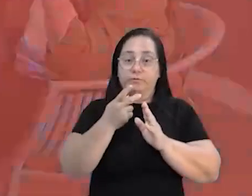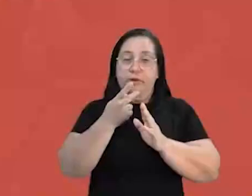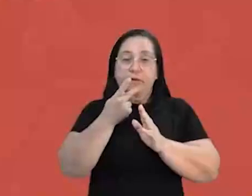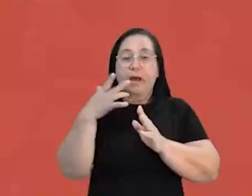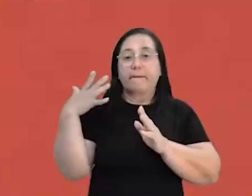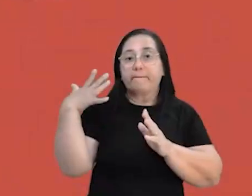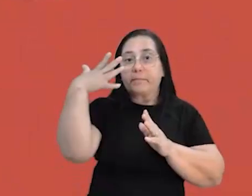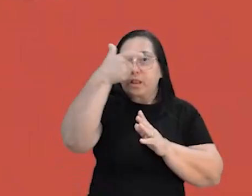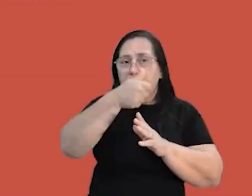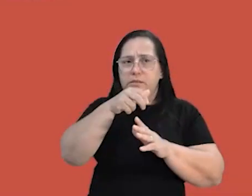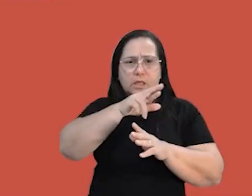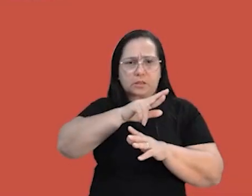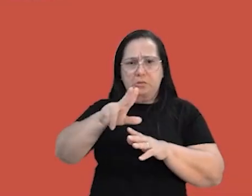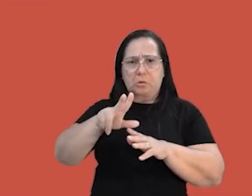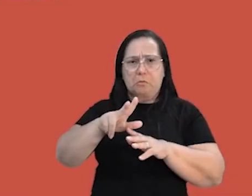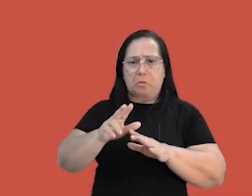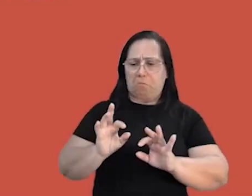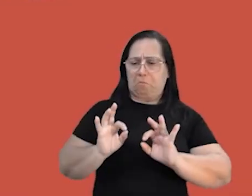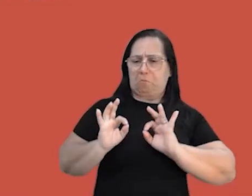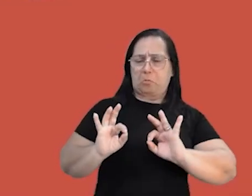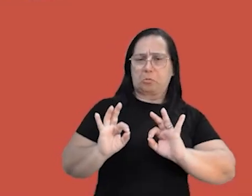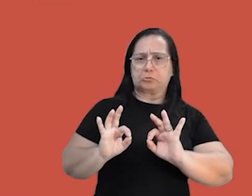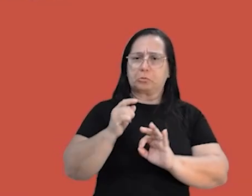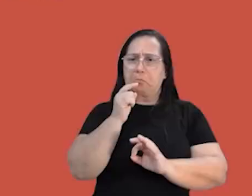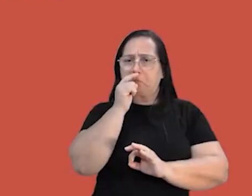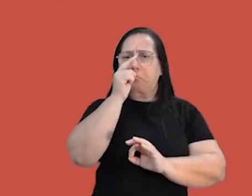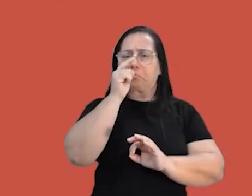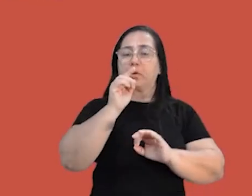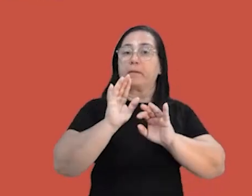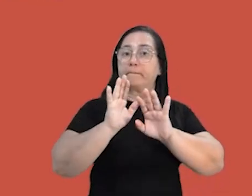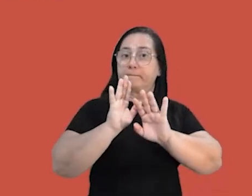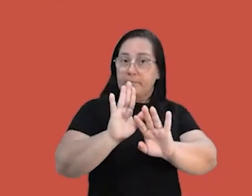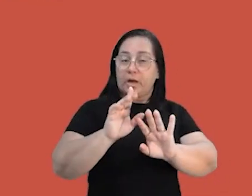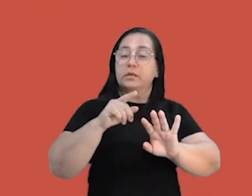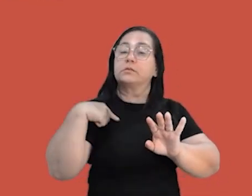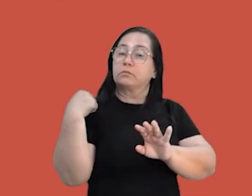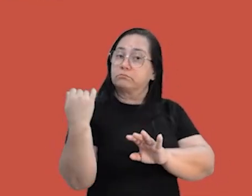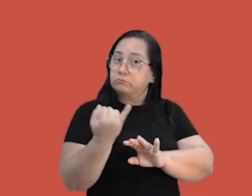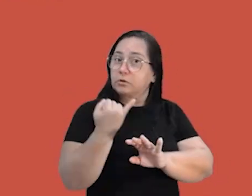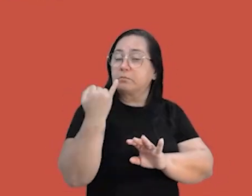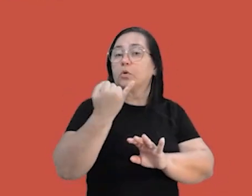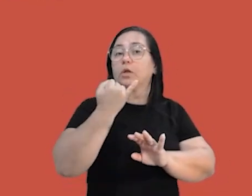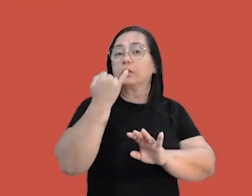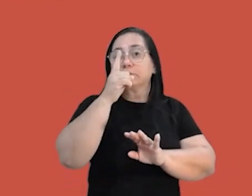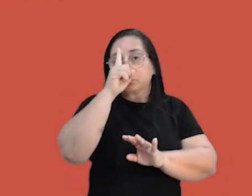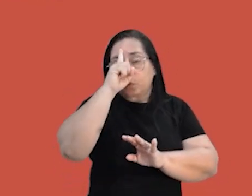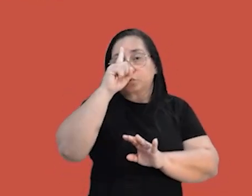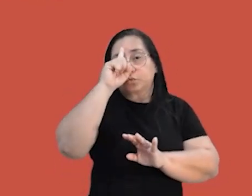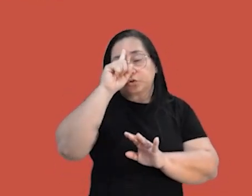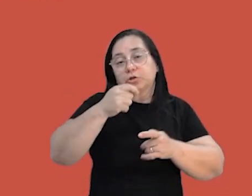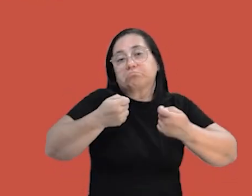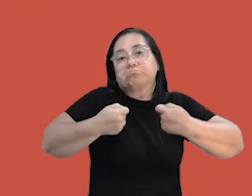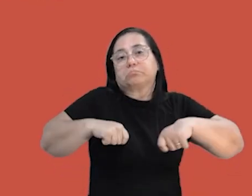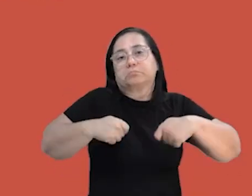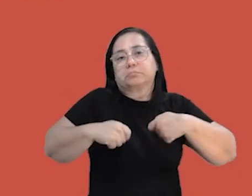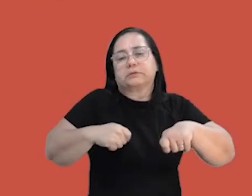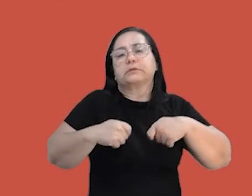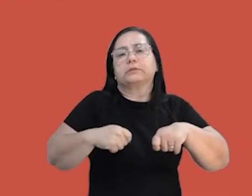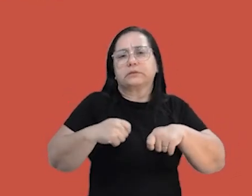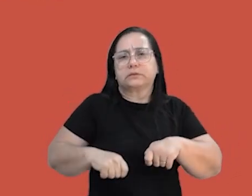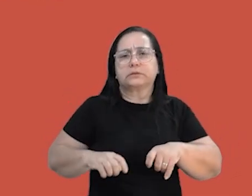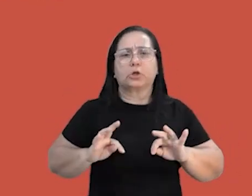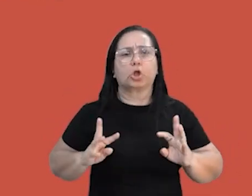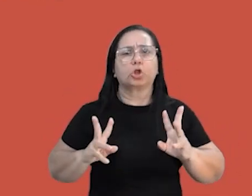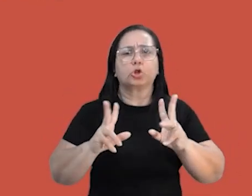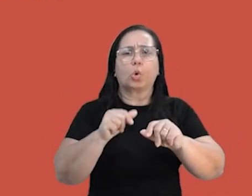a beleza não é um luxo, mas uma necessidade diária que deveria estar ao alcance